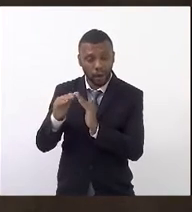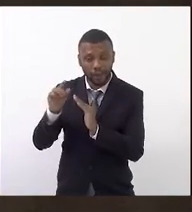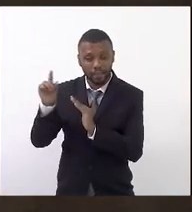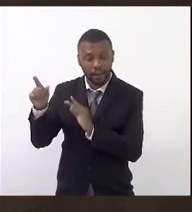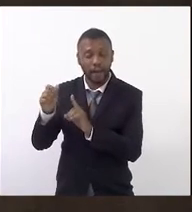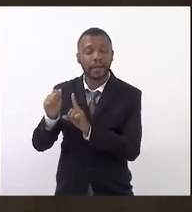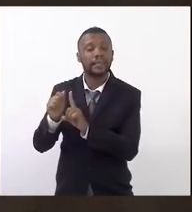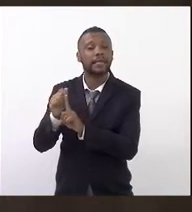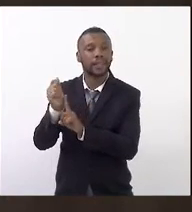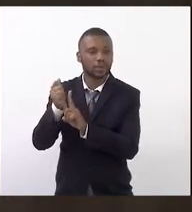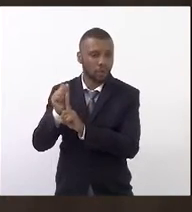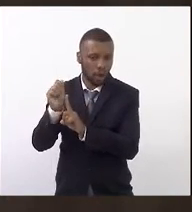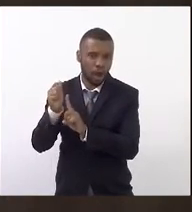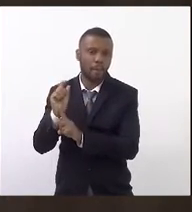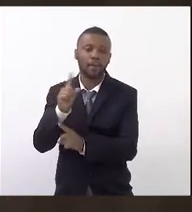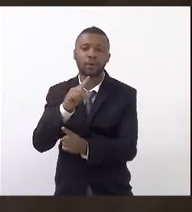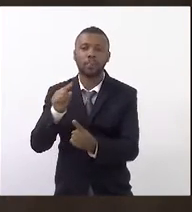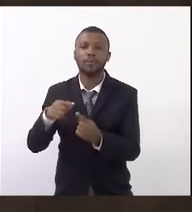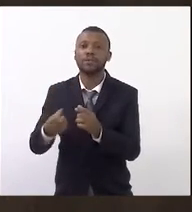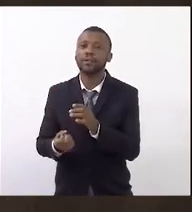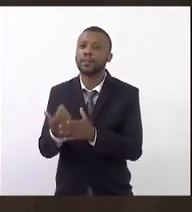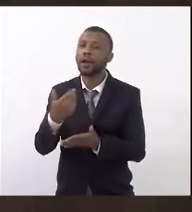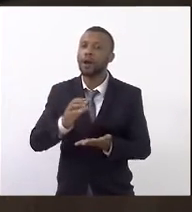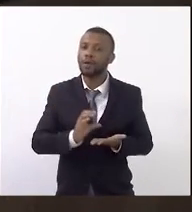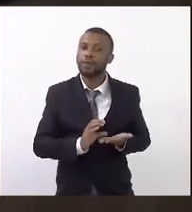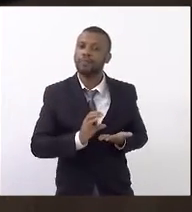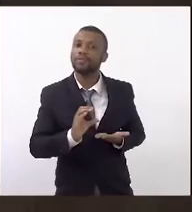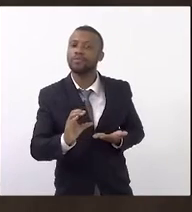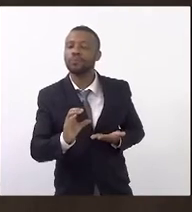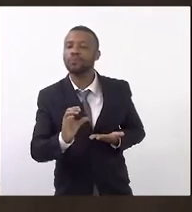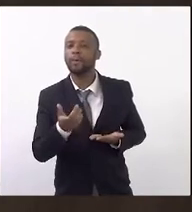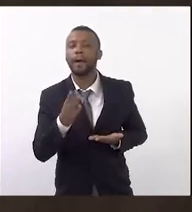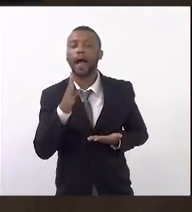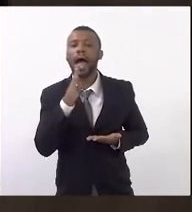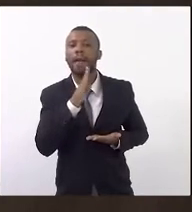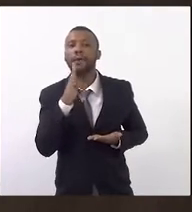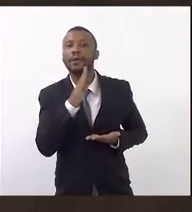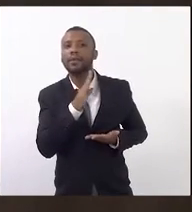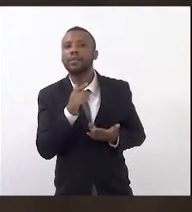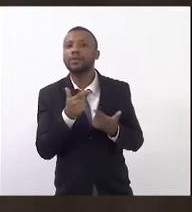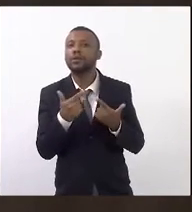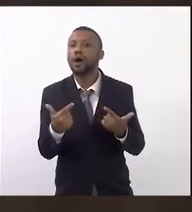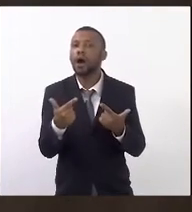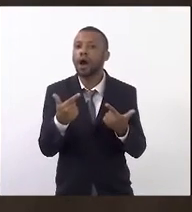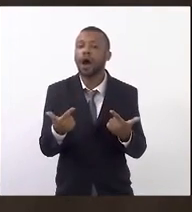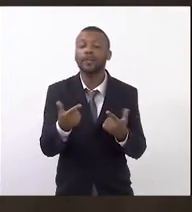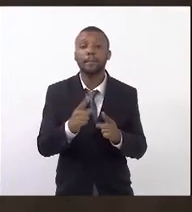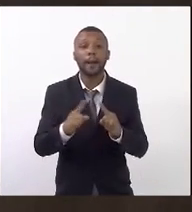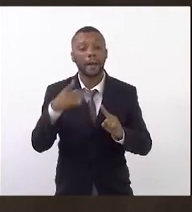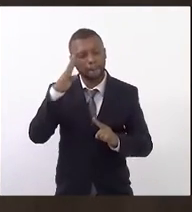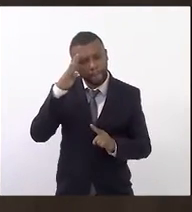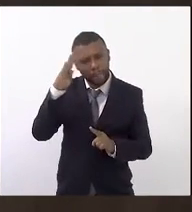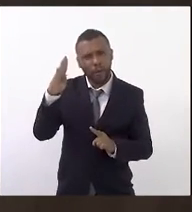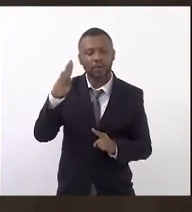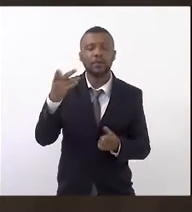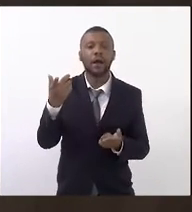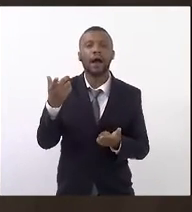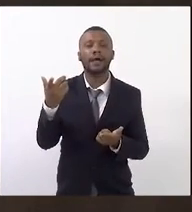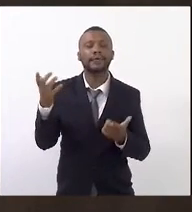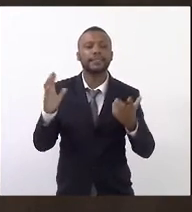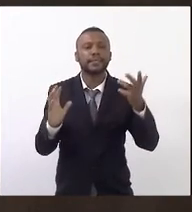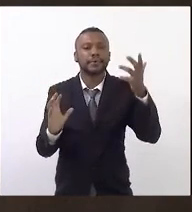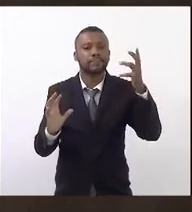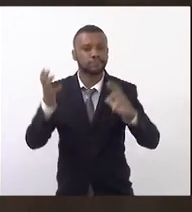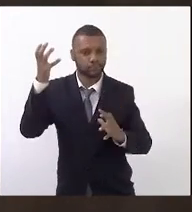fundo para as emergências de qualquer sorte, mas principalmente as climáticas. Na